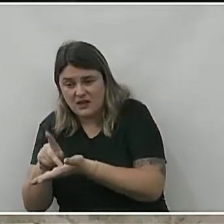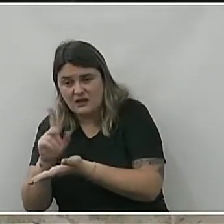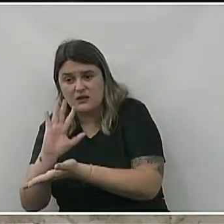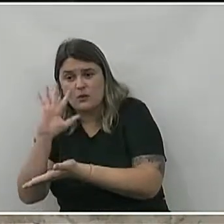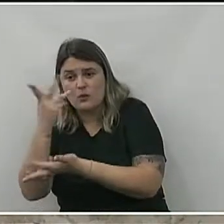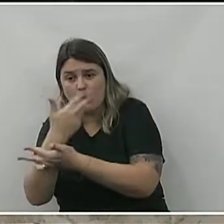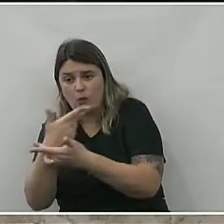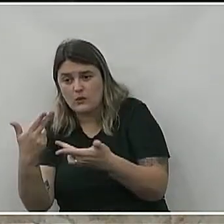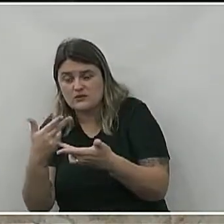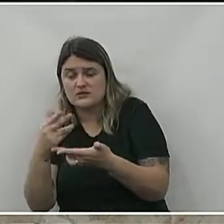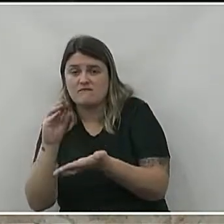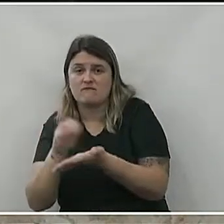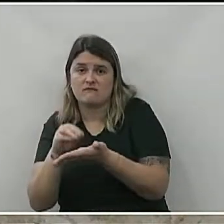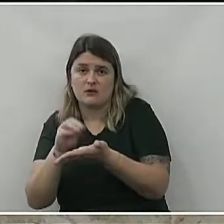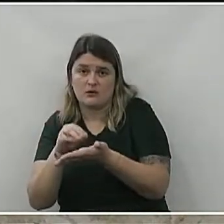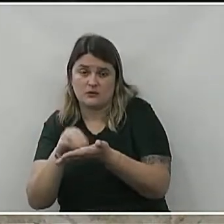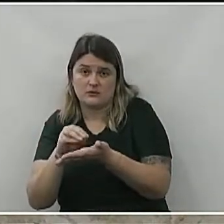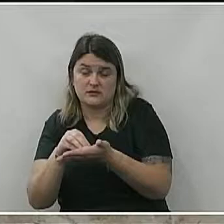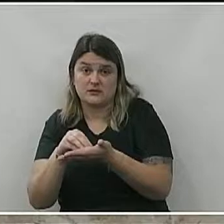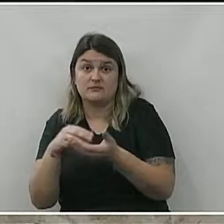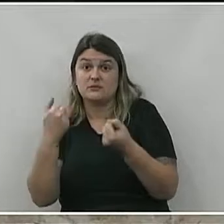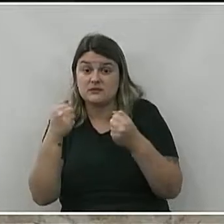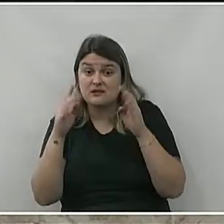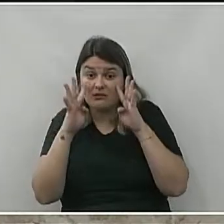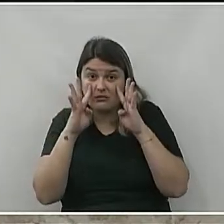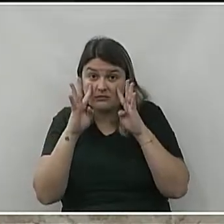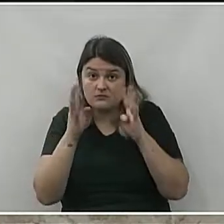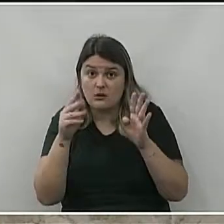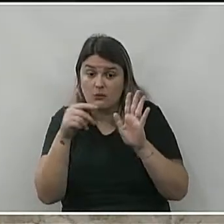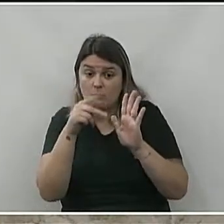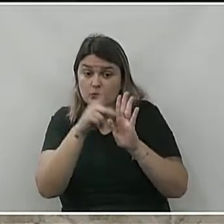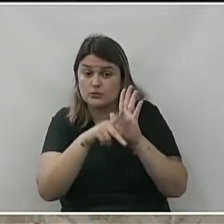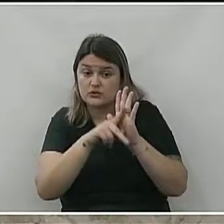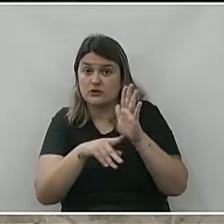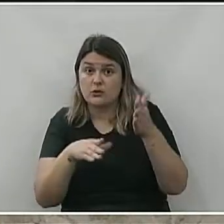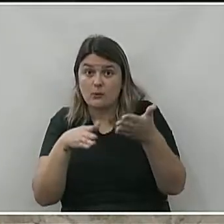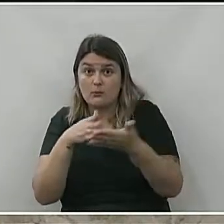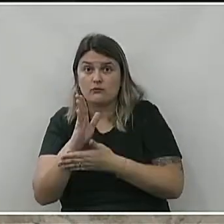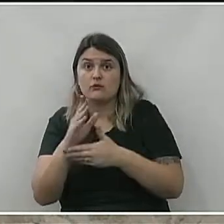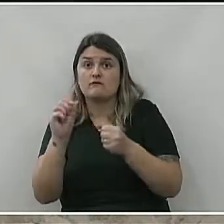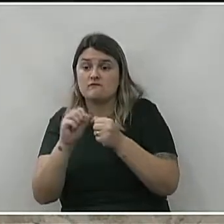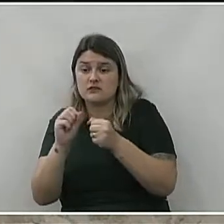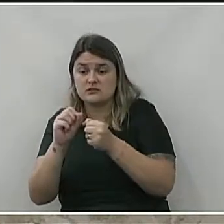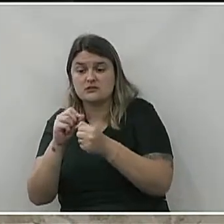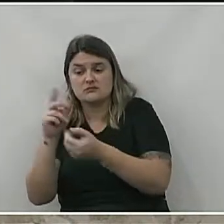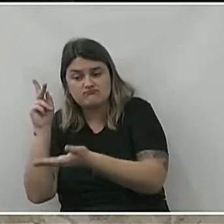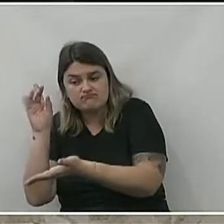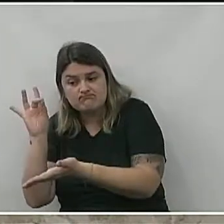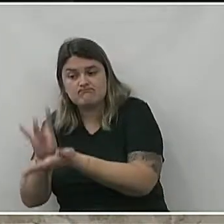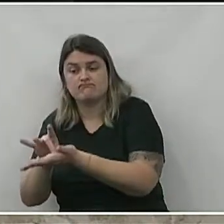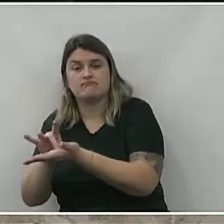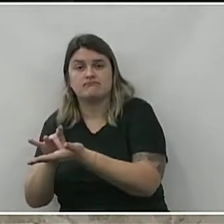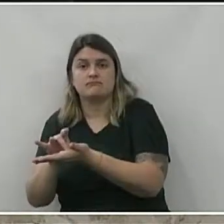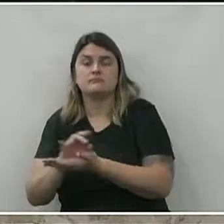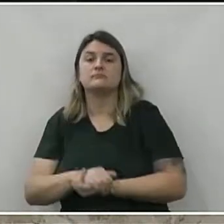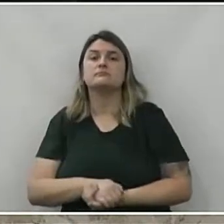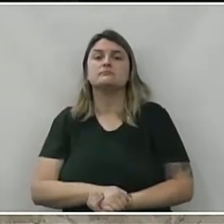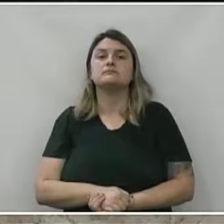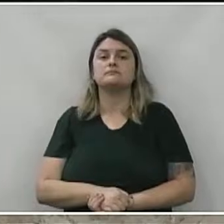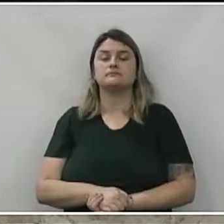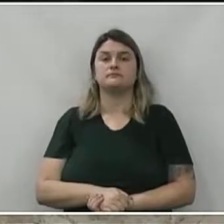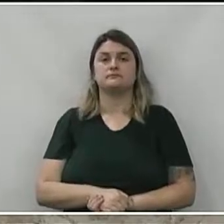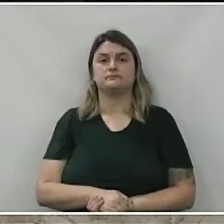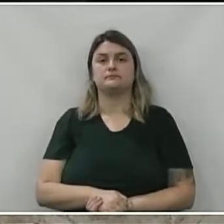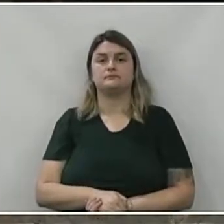gente ficar atento aos projetos aprovados e às leis que já existem a nível municipal, para que elas se coloquem em prática.